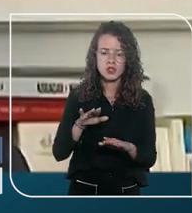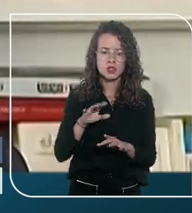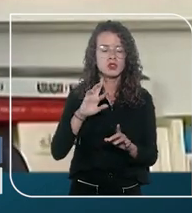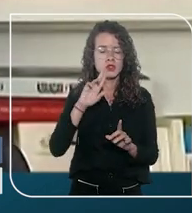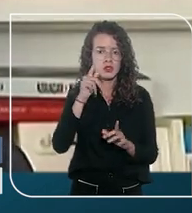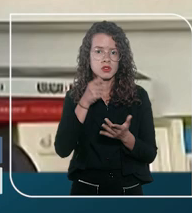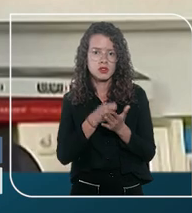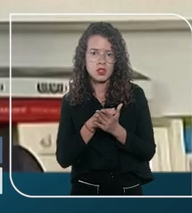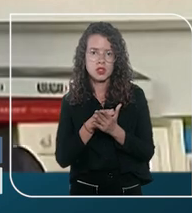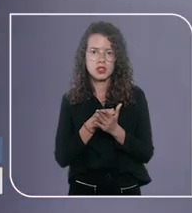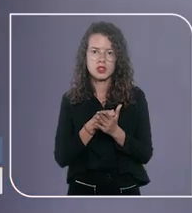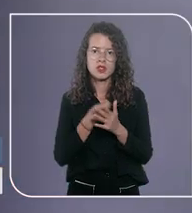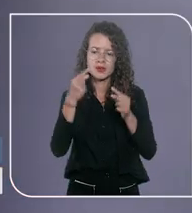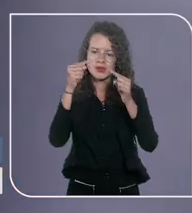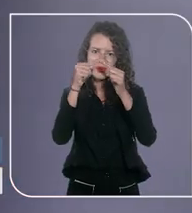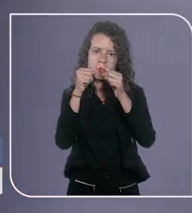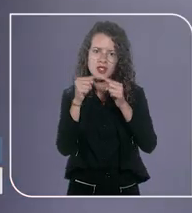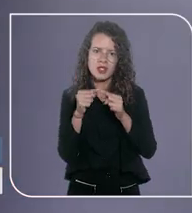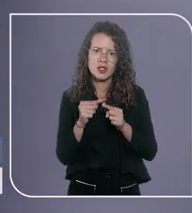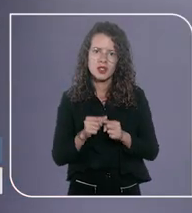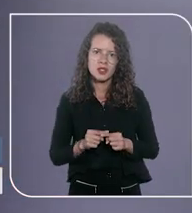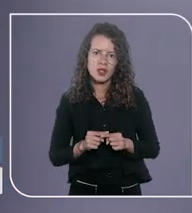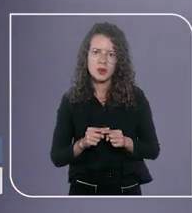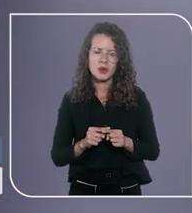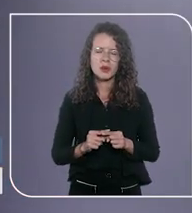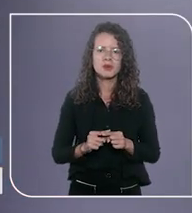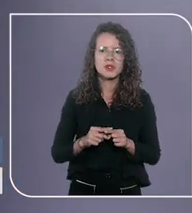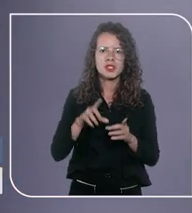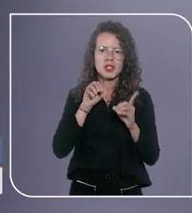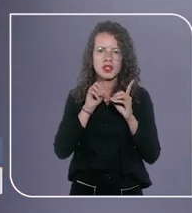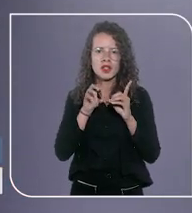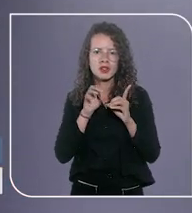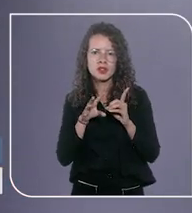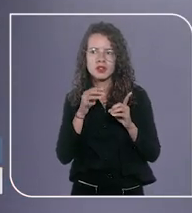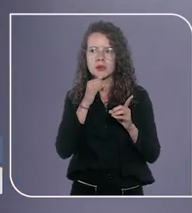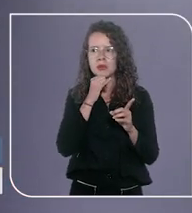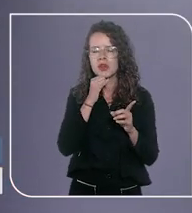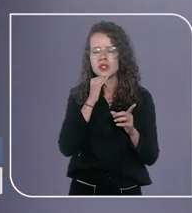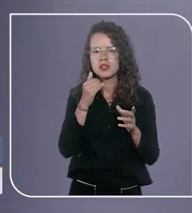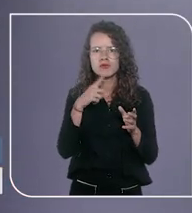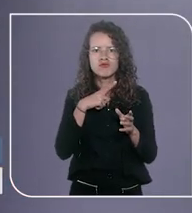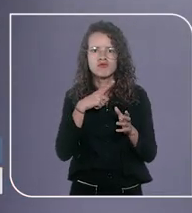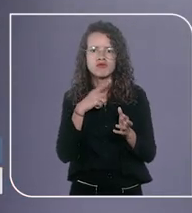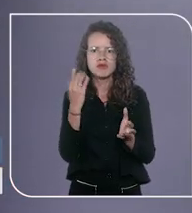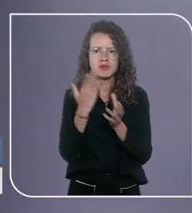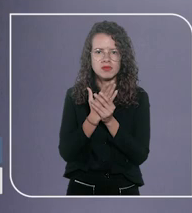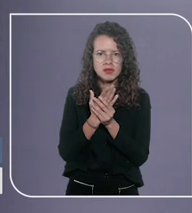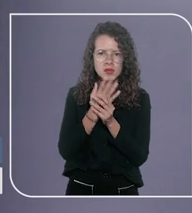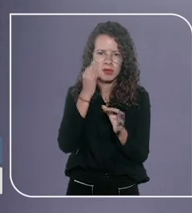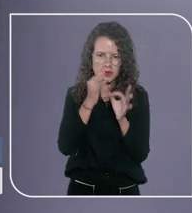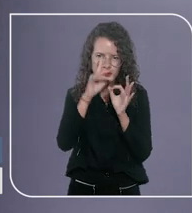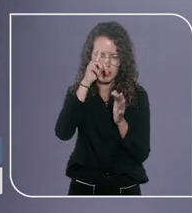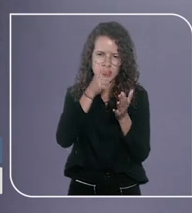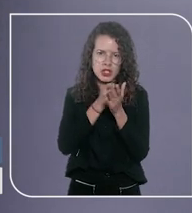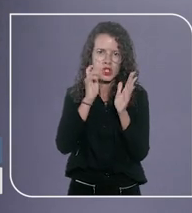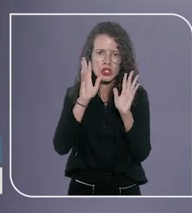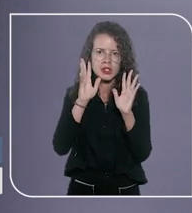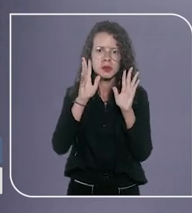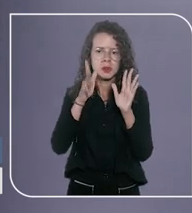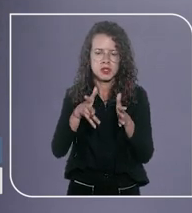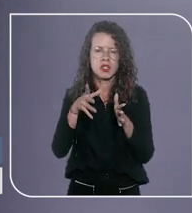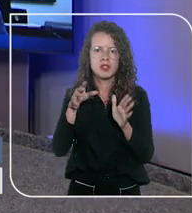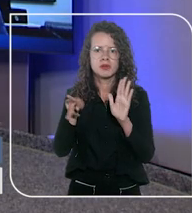elas não fazem parte daquilo que a doutrina costuma chamar, e até em alguns julgados do STJ temos essa expressão, costuma chamar